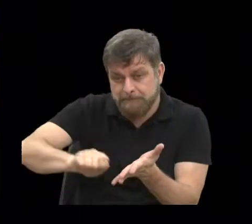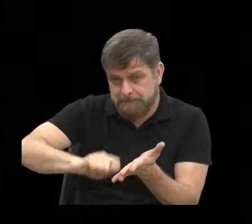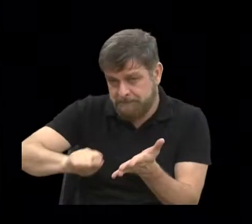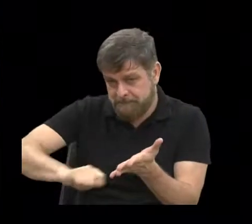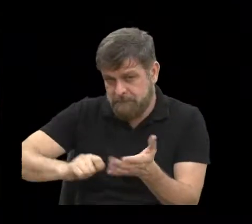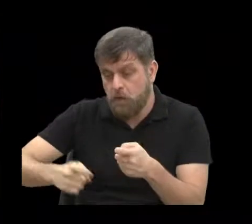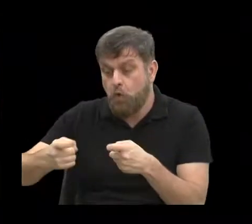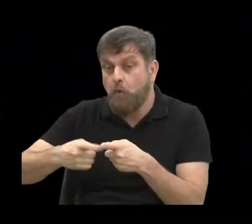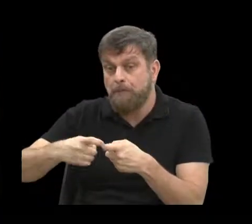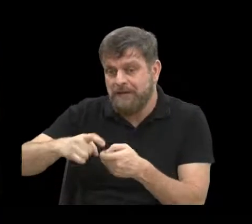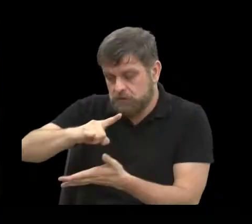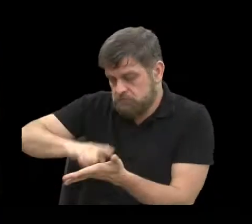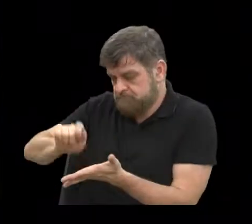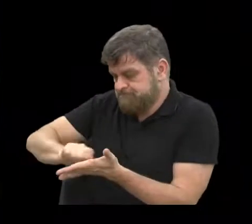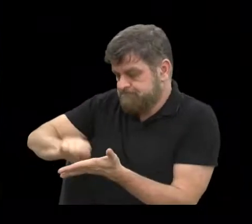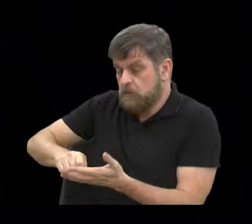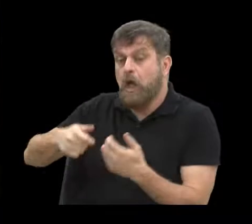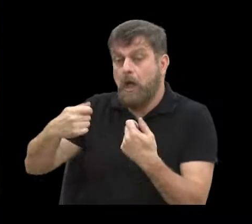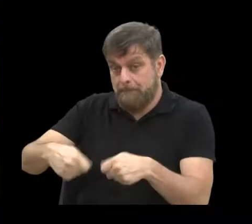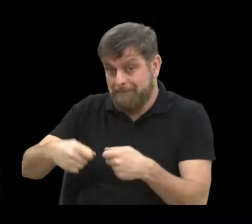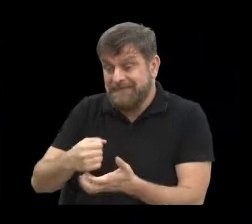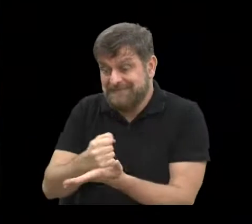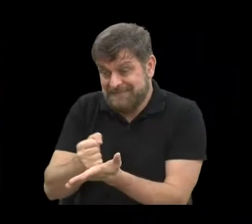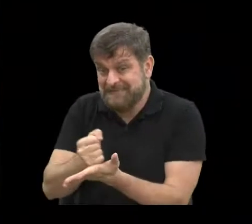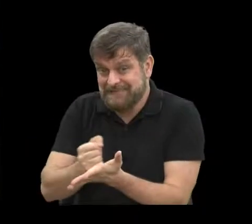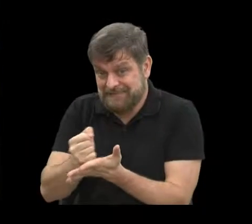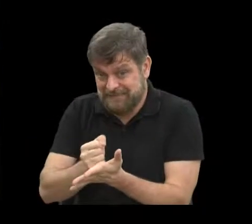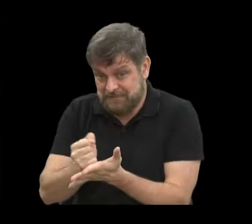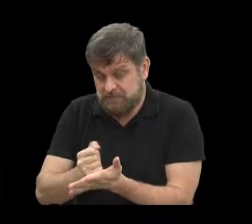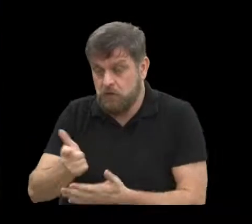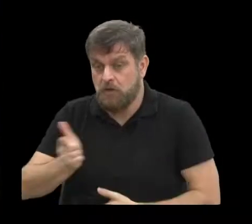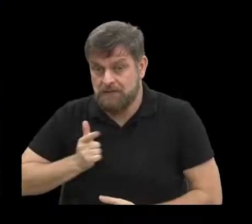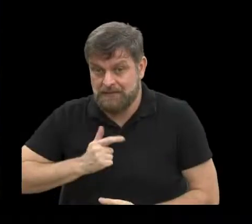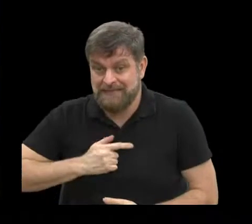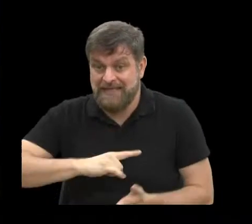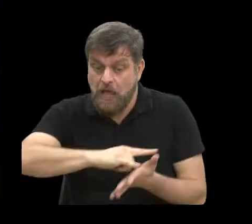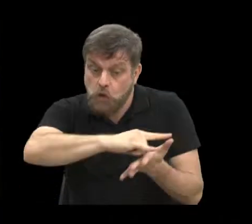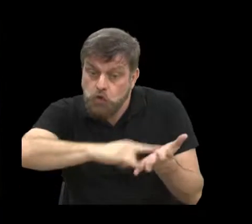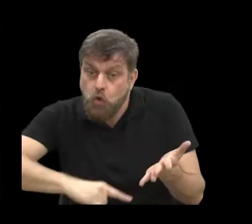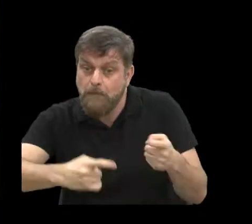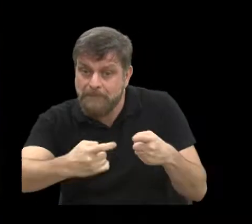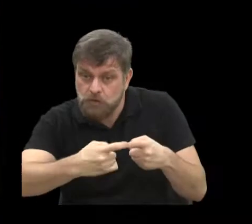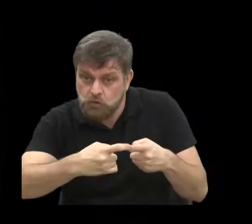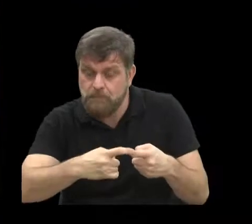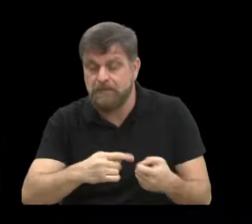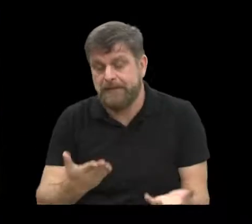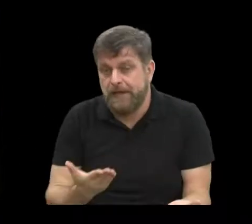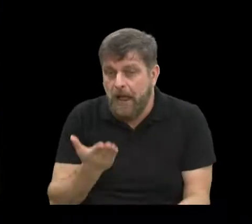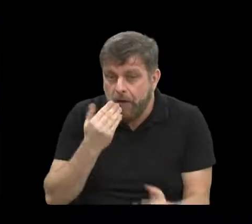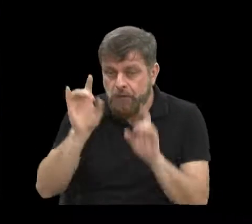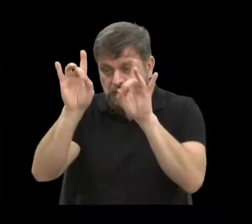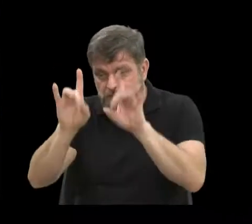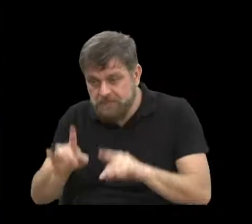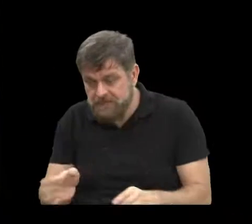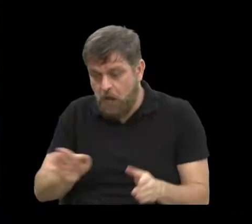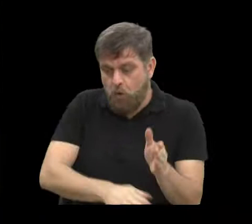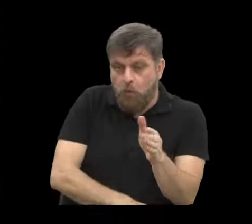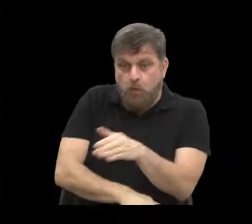da necessidade desse medicamento, dessa alimentação especial, dessa fralda ou dessa consulta na área